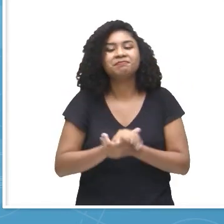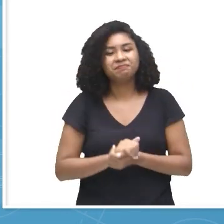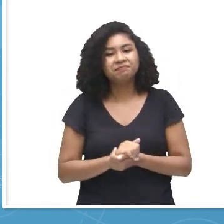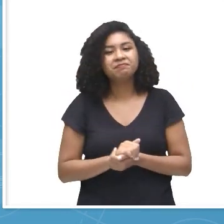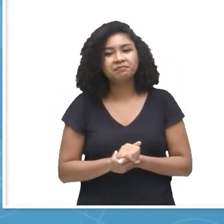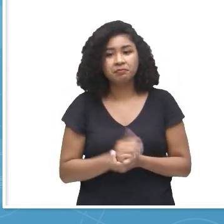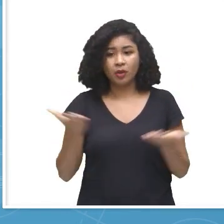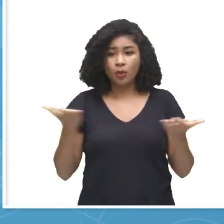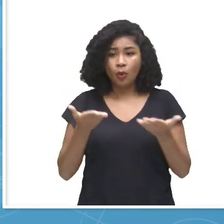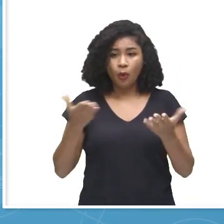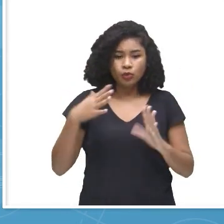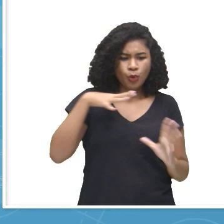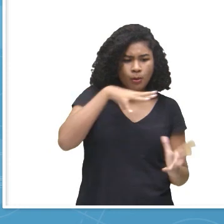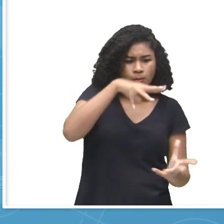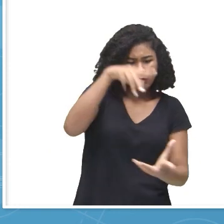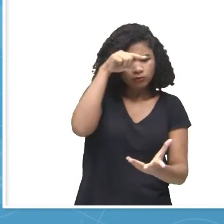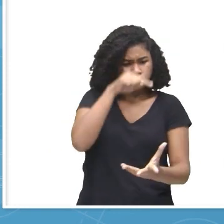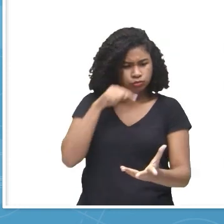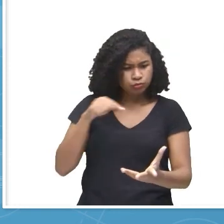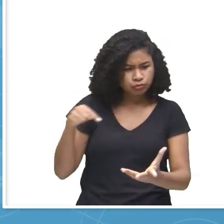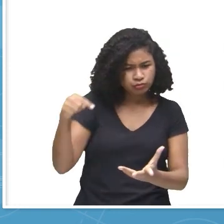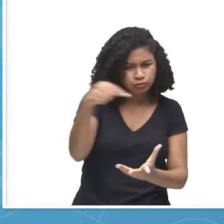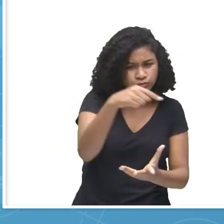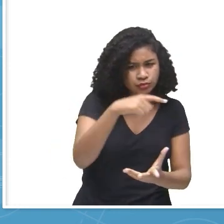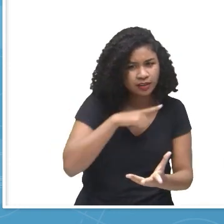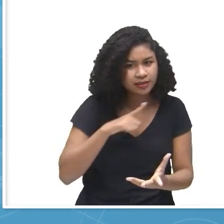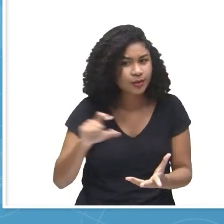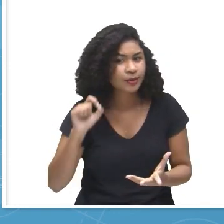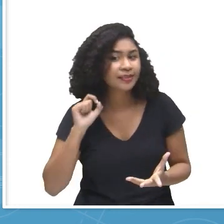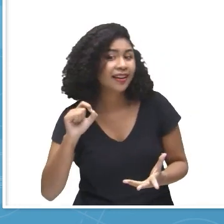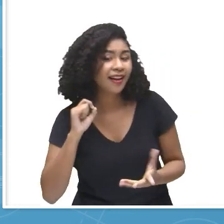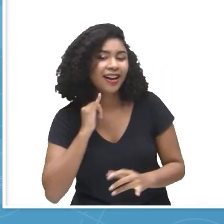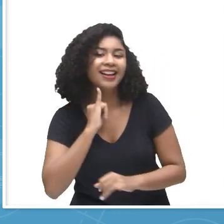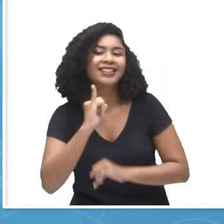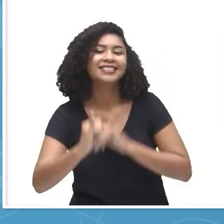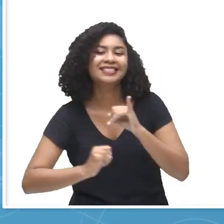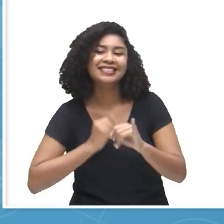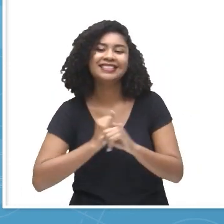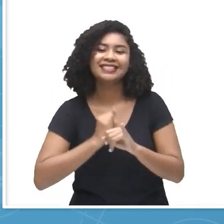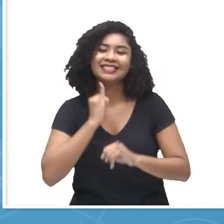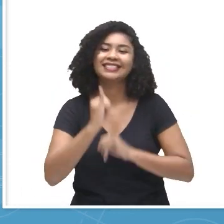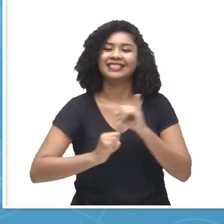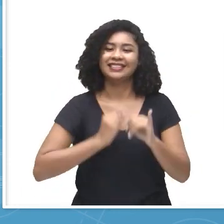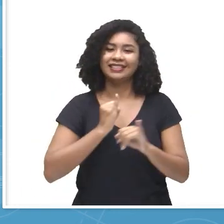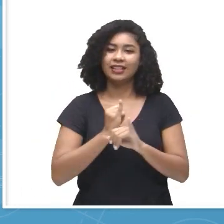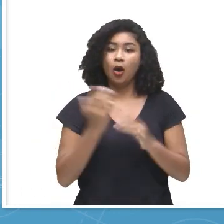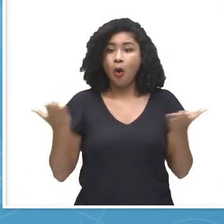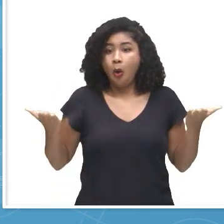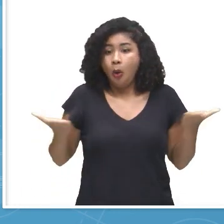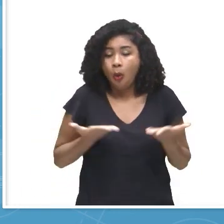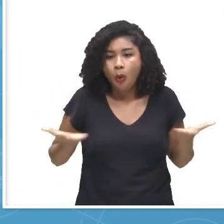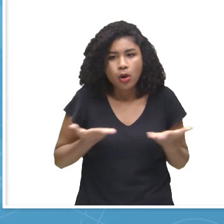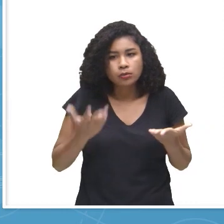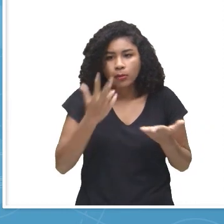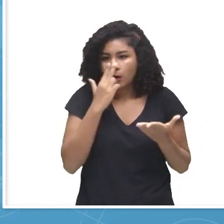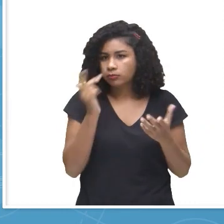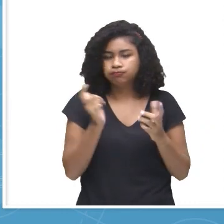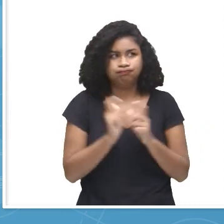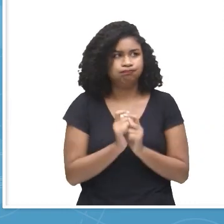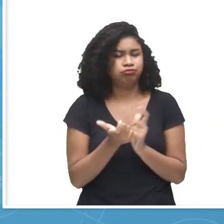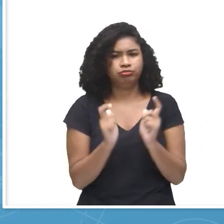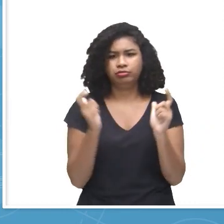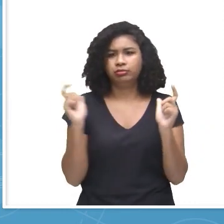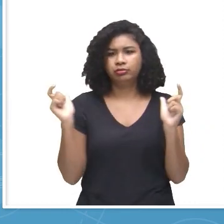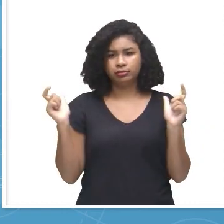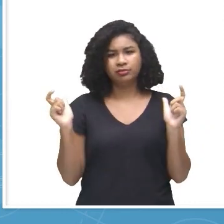da internet, na verdade. A internet, ela participa do nosso dia a dia de uma forma absurda. Às vezes, eu acho que a gente tem até que